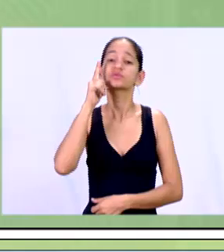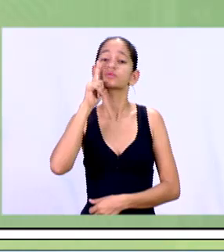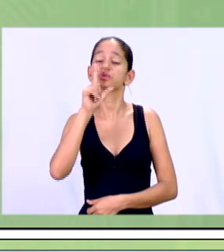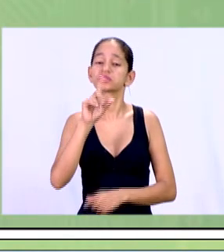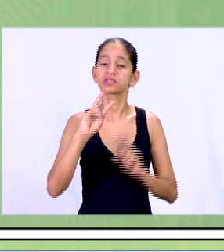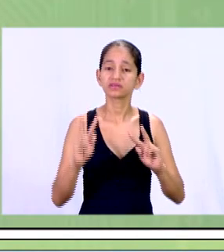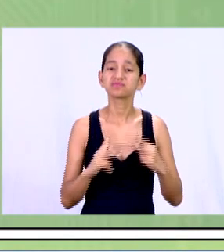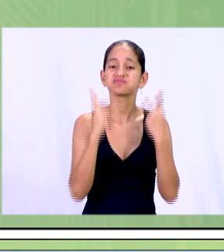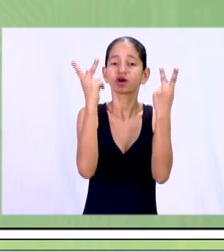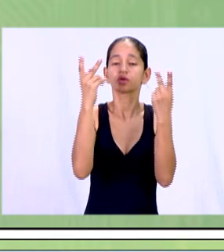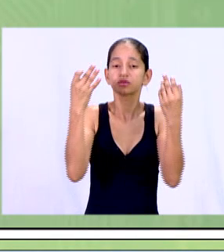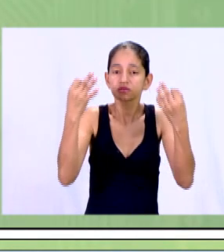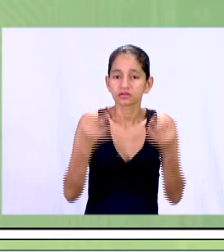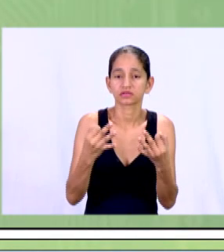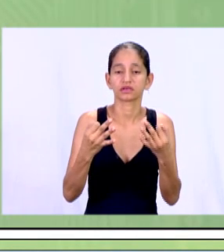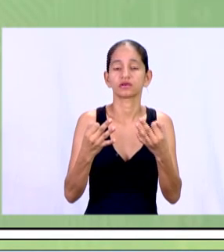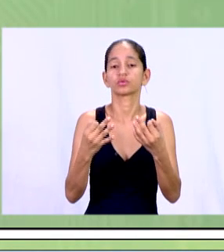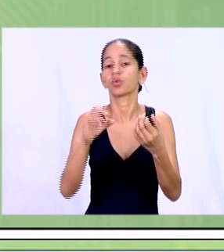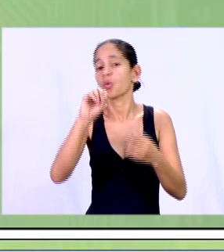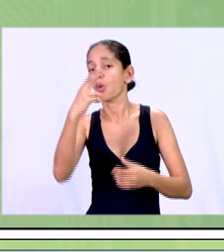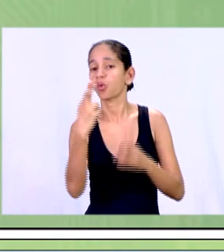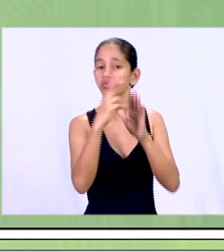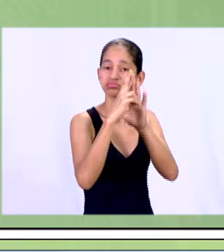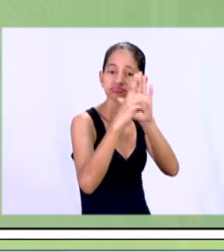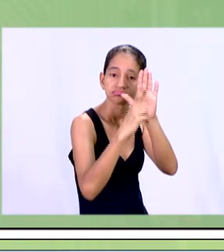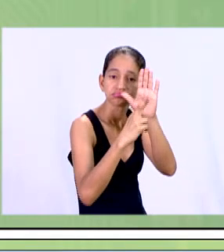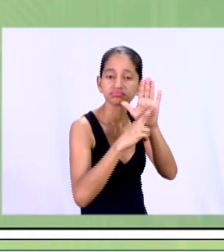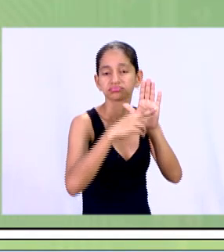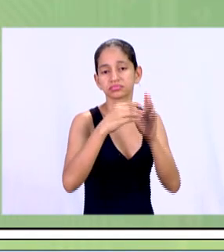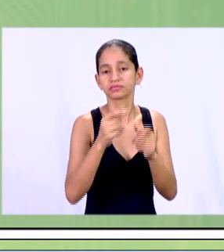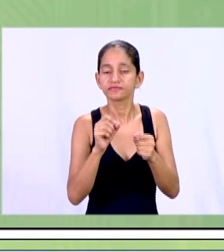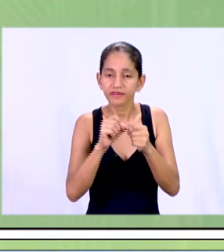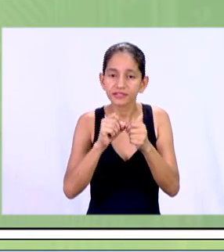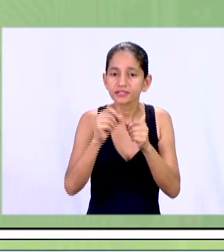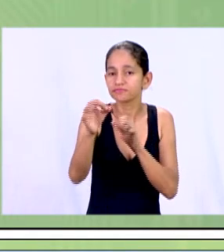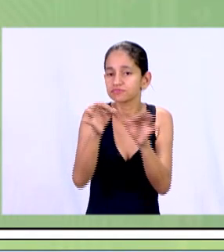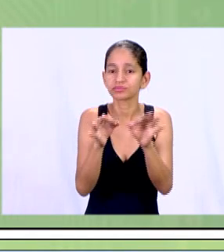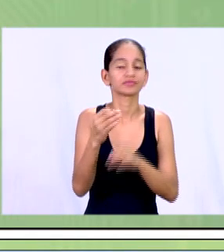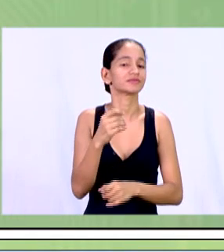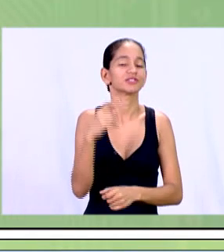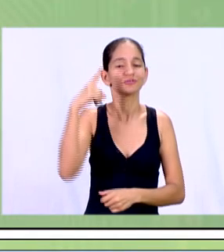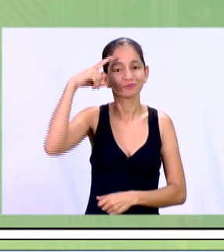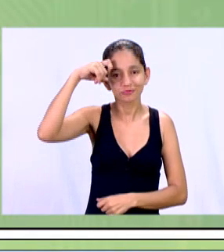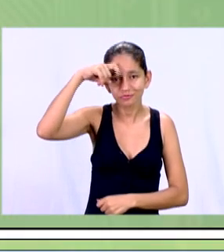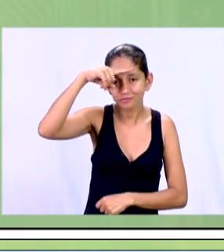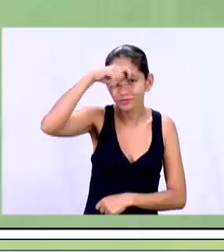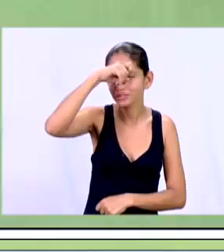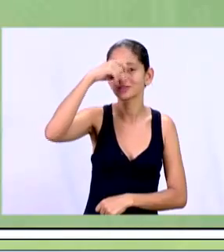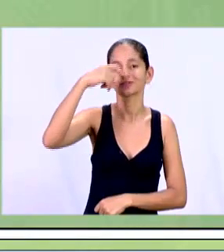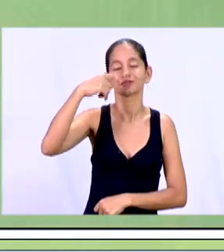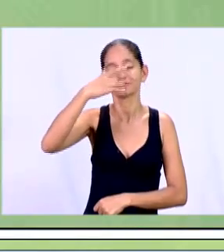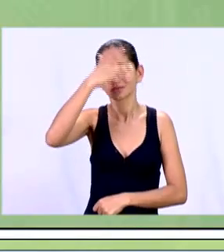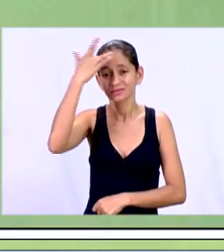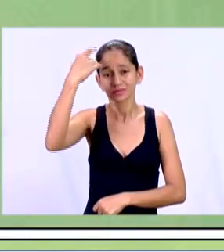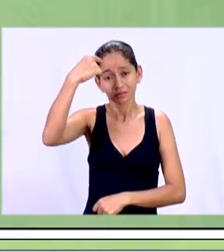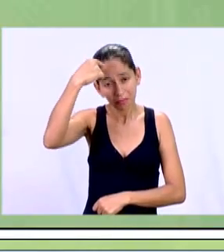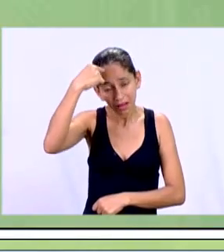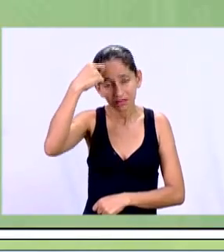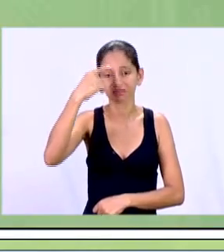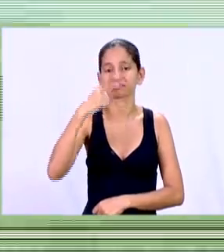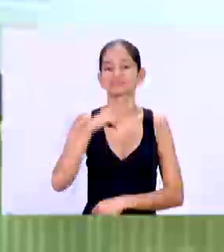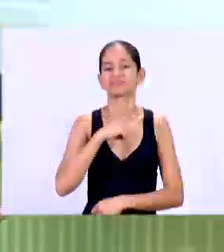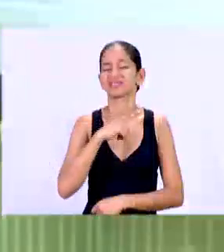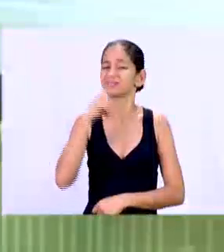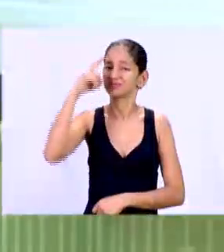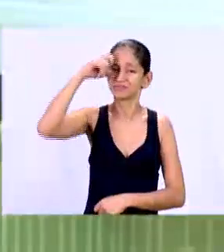para a definição das normas éticas. Então eu penso, né, que essa ética